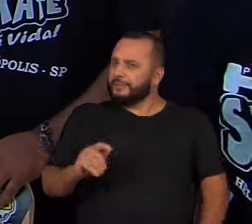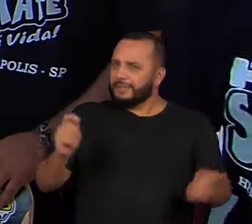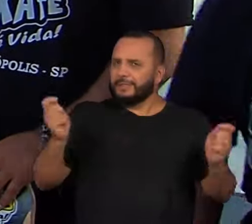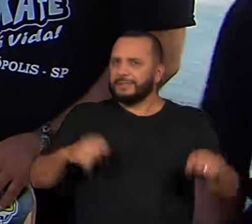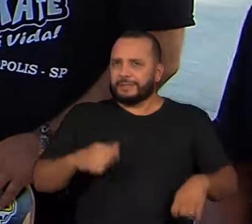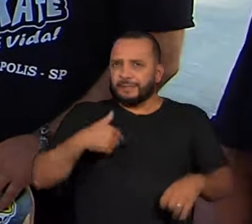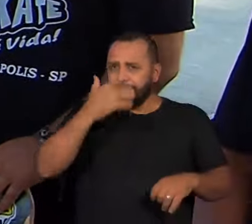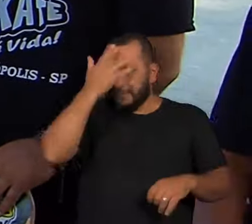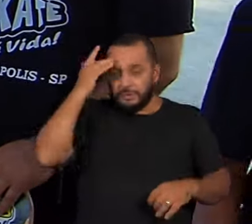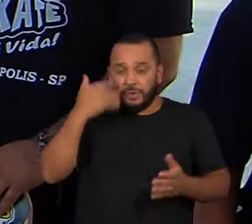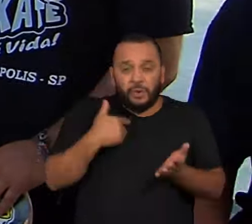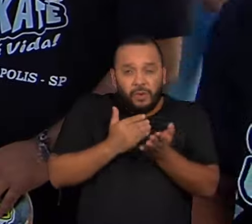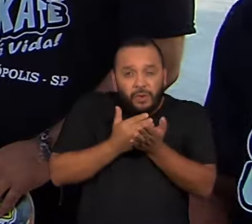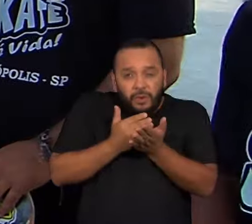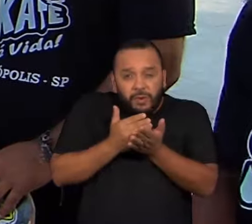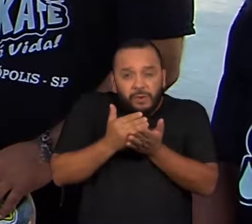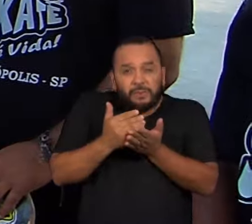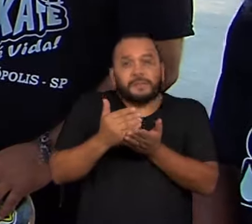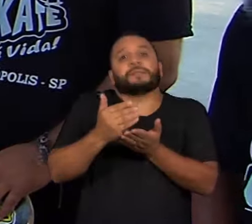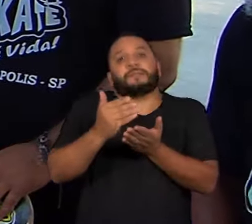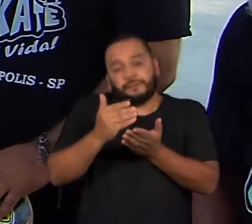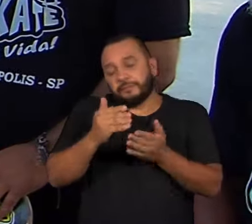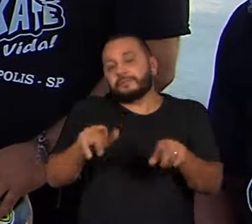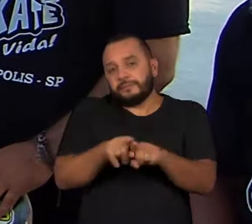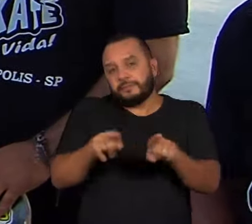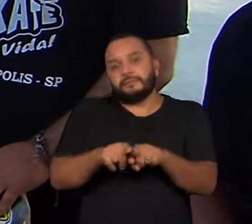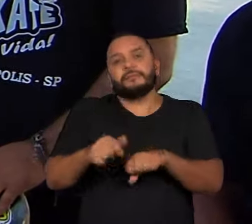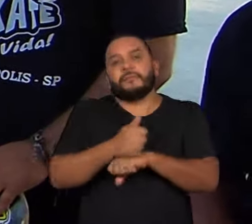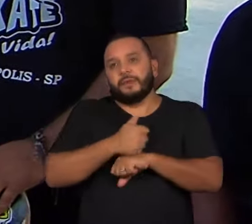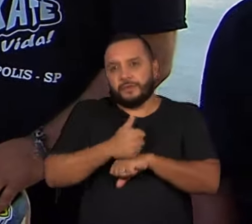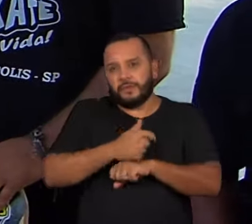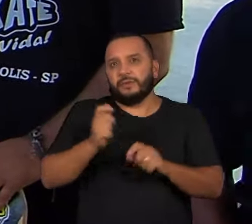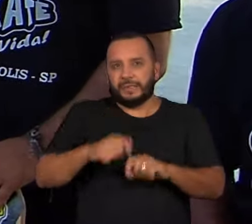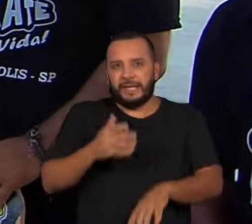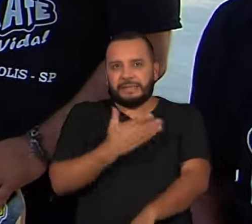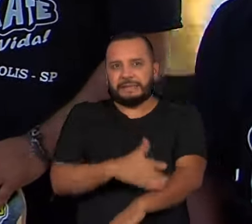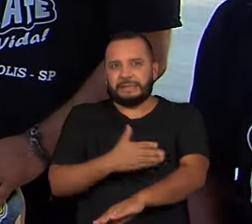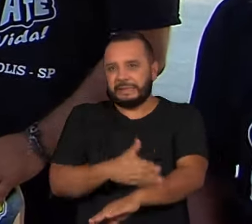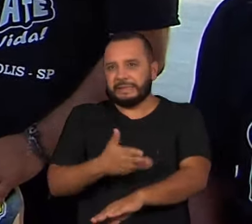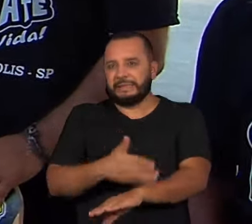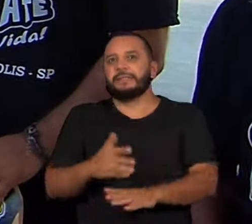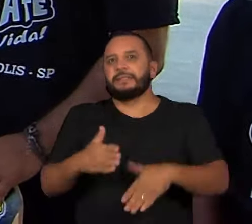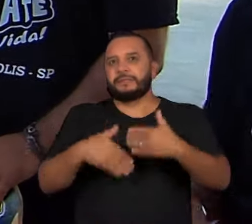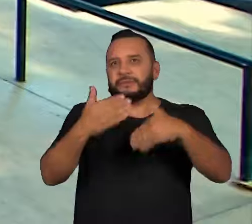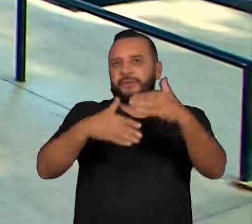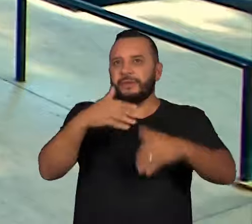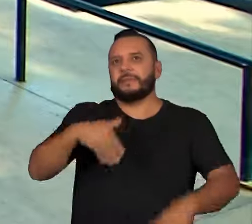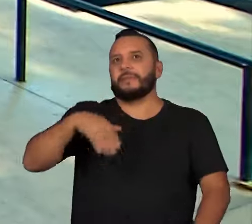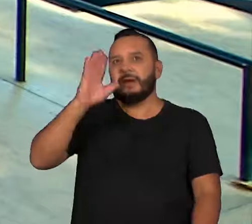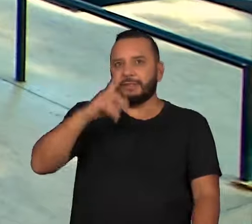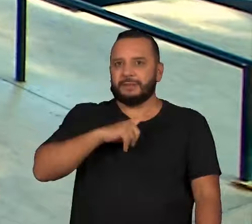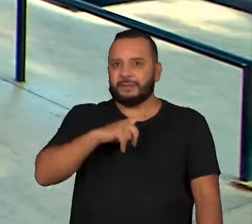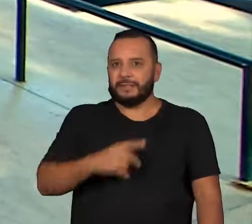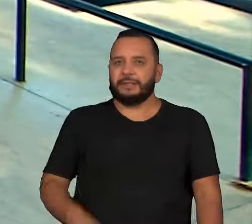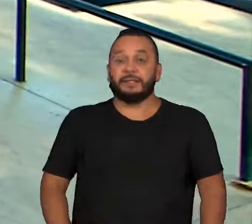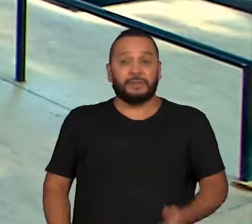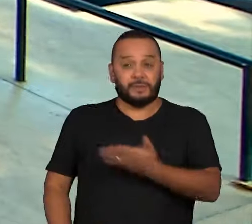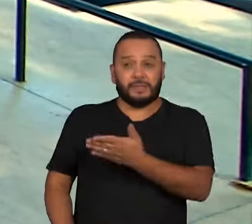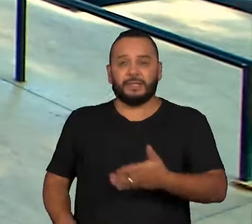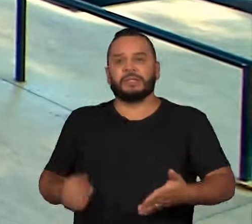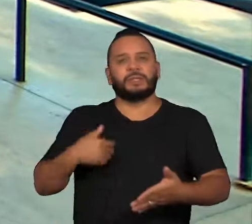os iniciantes, mas para quem já realmente anda, está treinando e podendo desenvolver cada vez mais. Esse equipamento foi uma luta